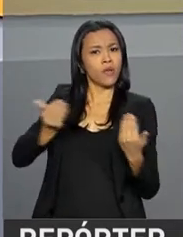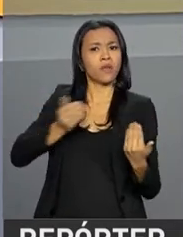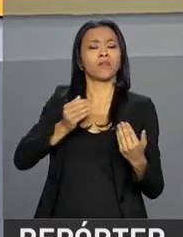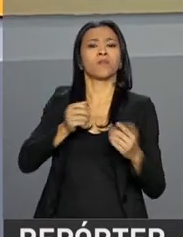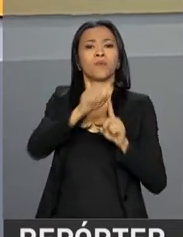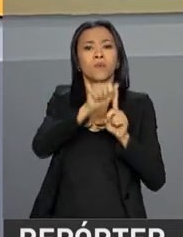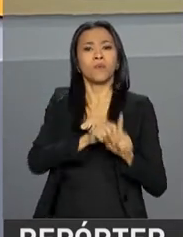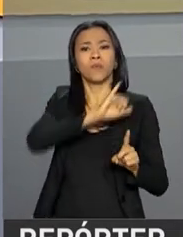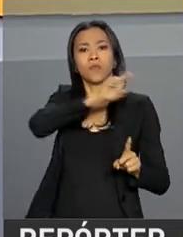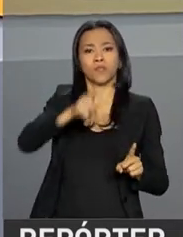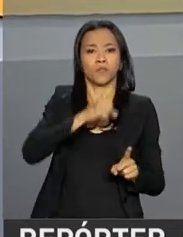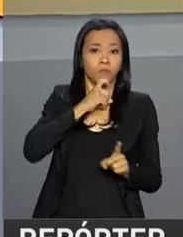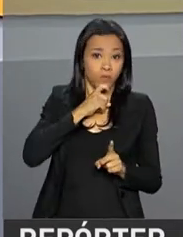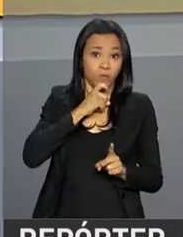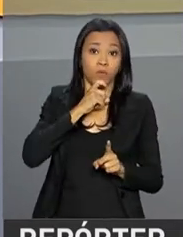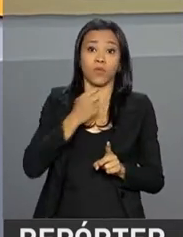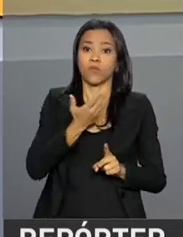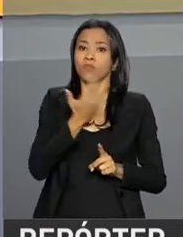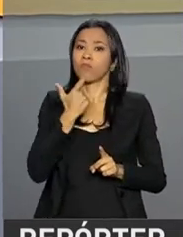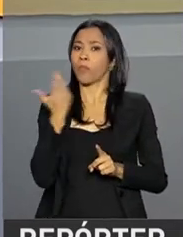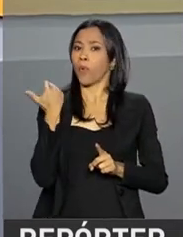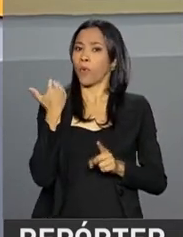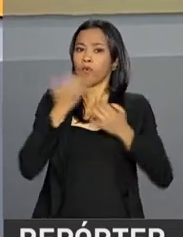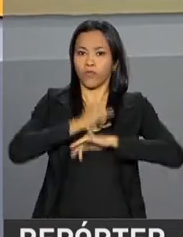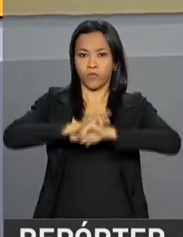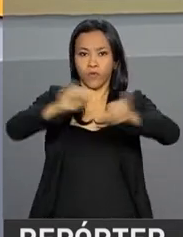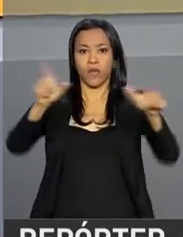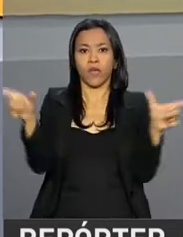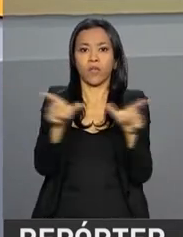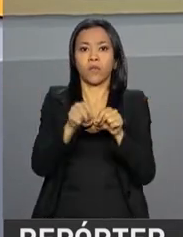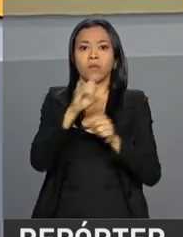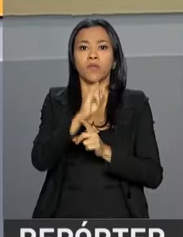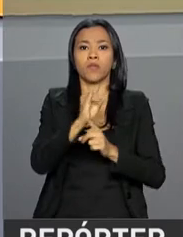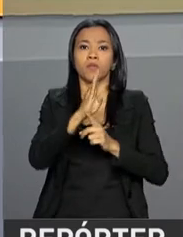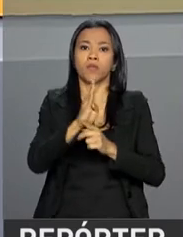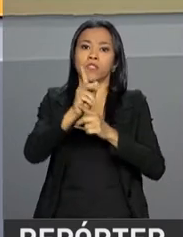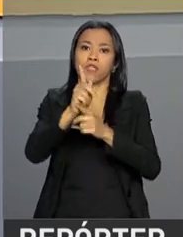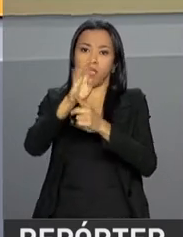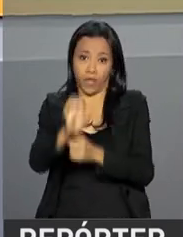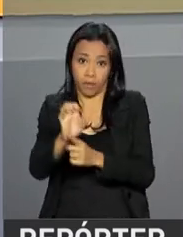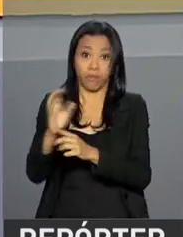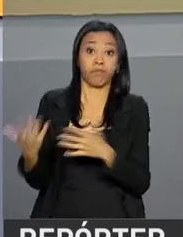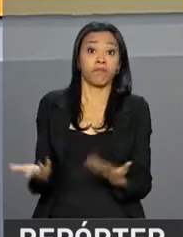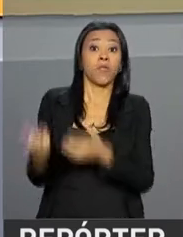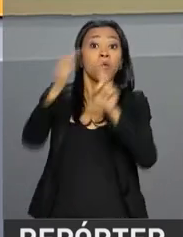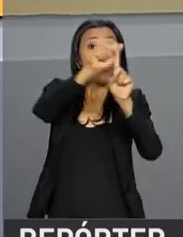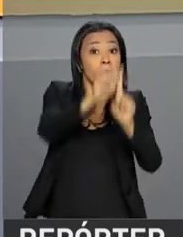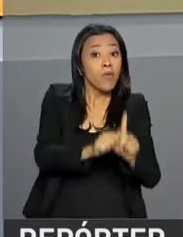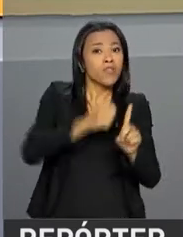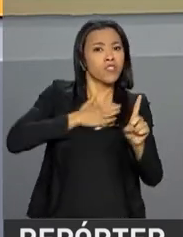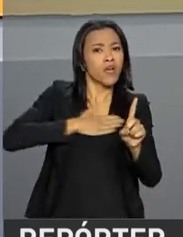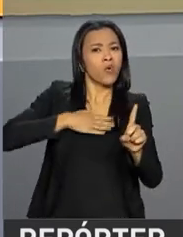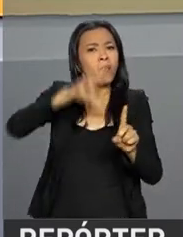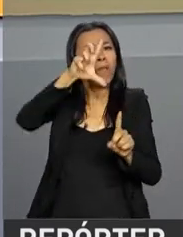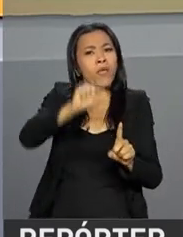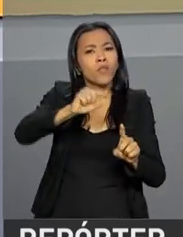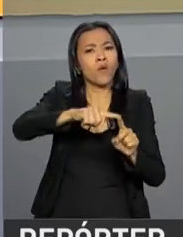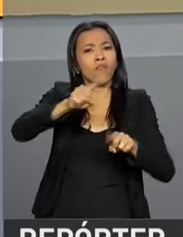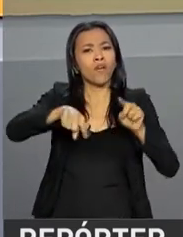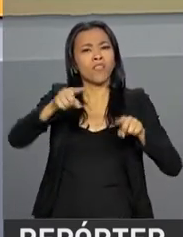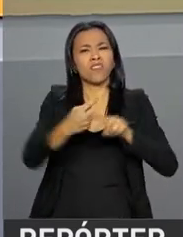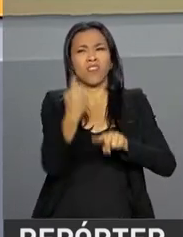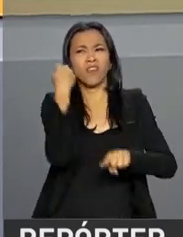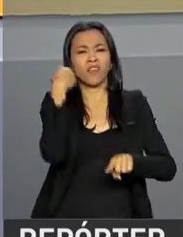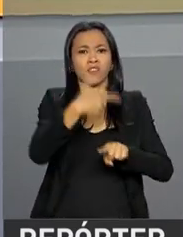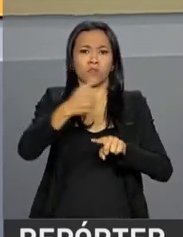os números foram divulgados há pouco pelo ibge para os meses de agosto foi a menor variação desde 2010